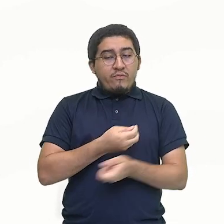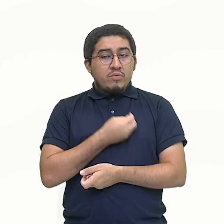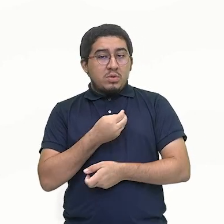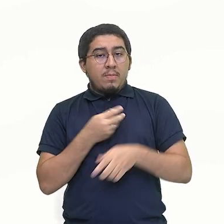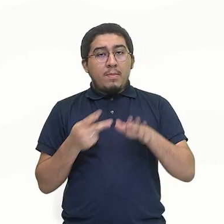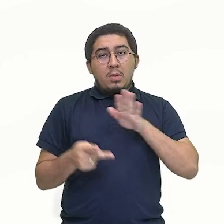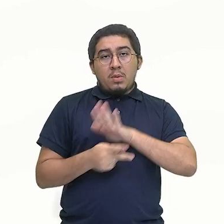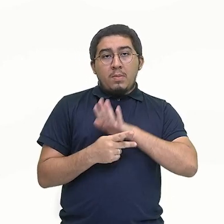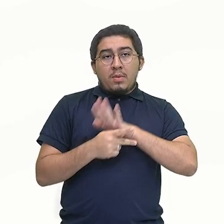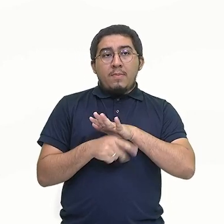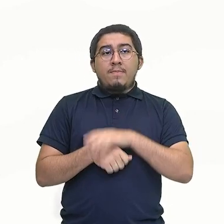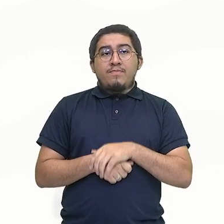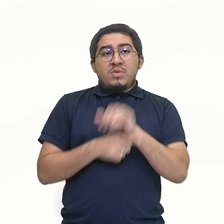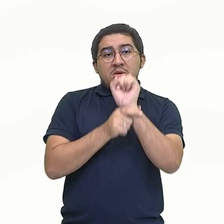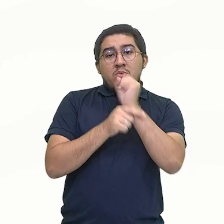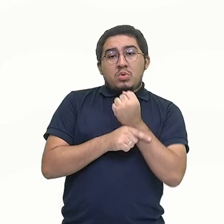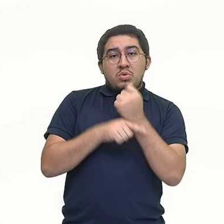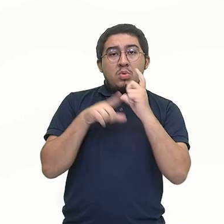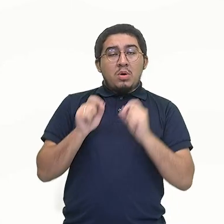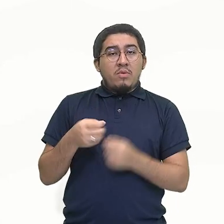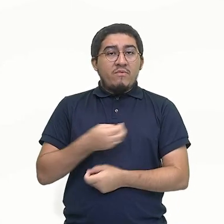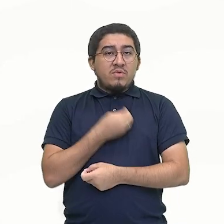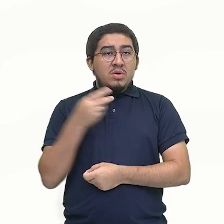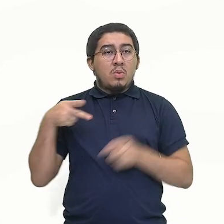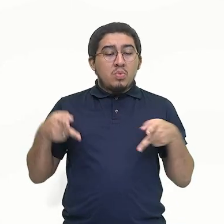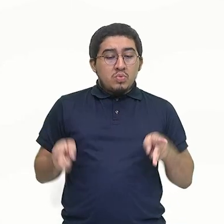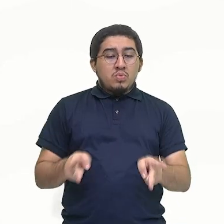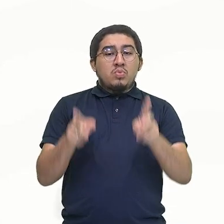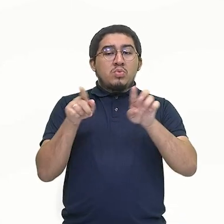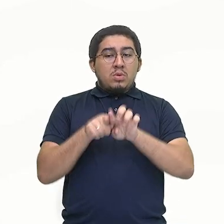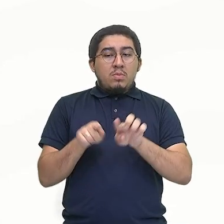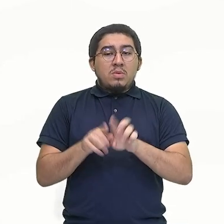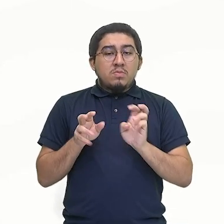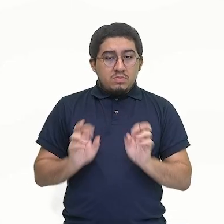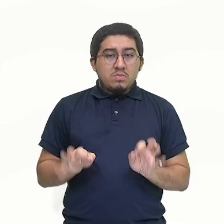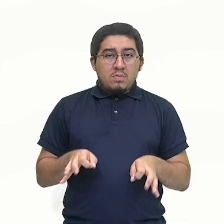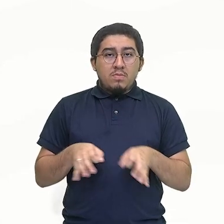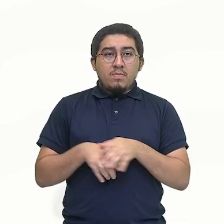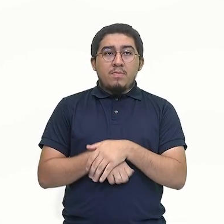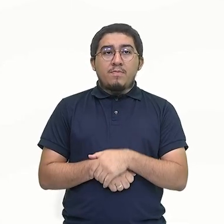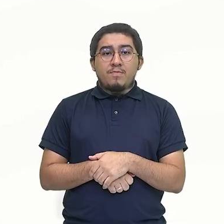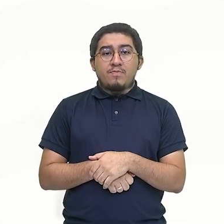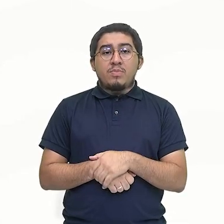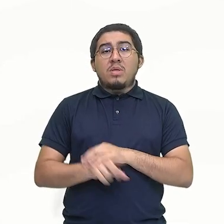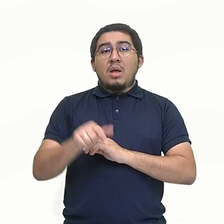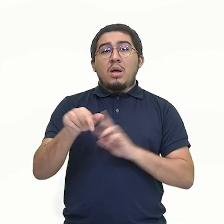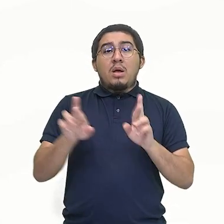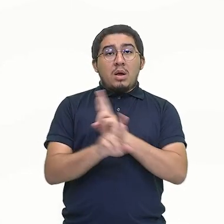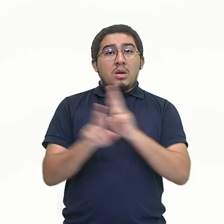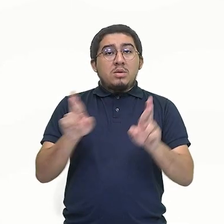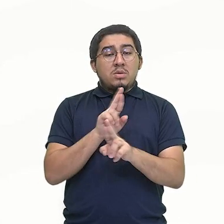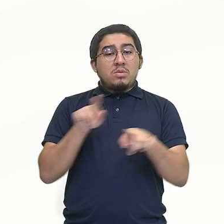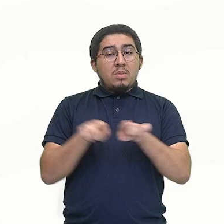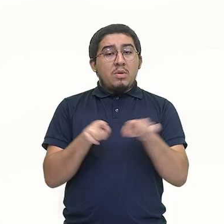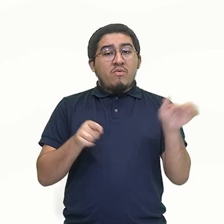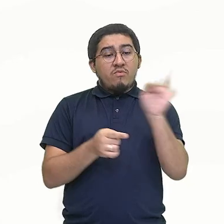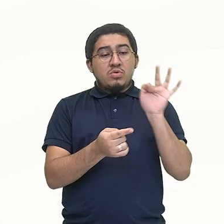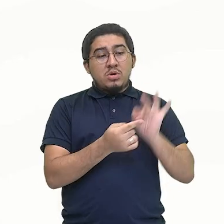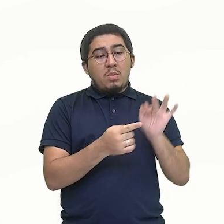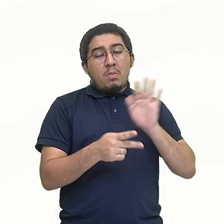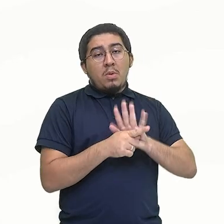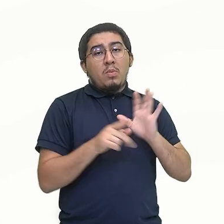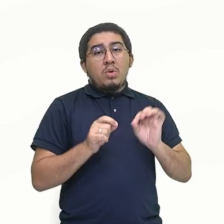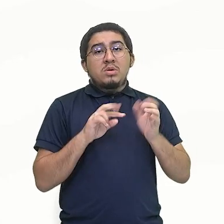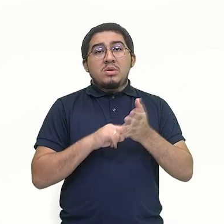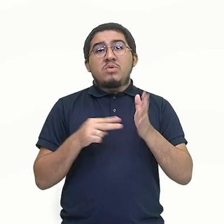ou seja, garantir que a vida seja perpetuada, que ela continue. Essa relação também forma e função, ela significa